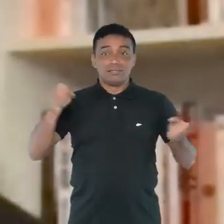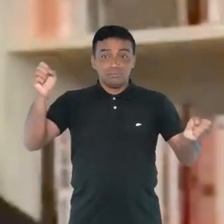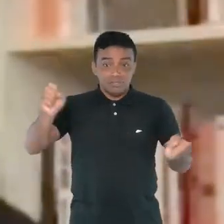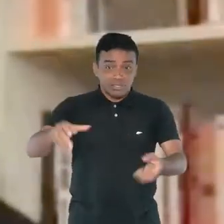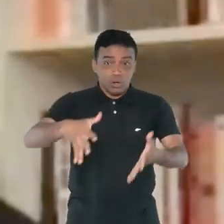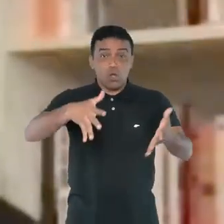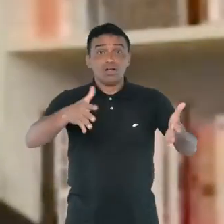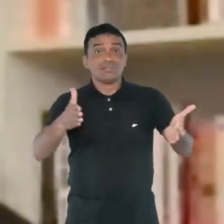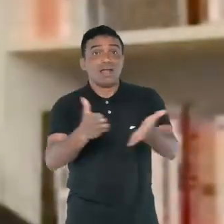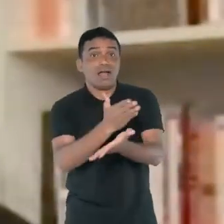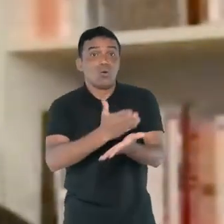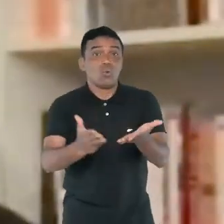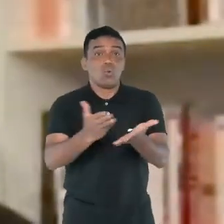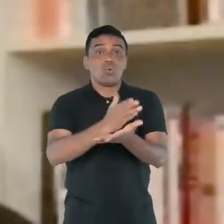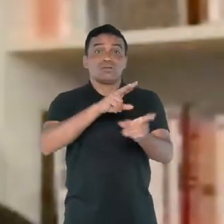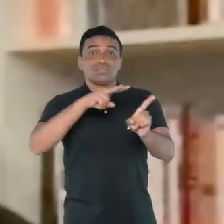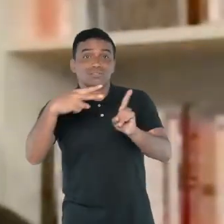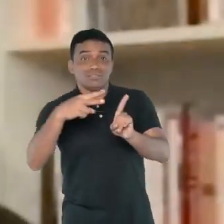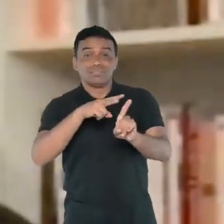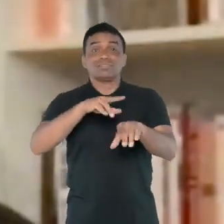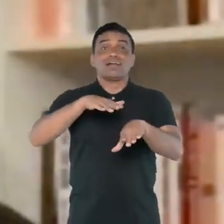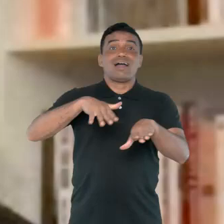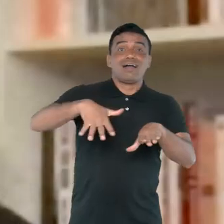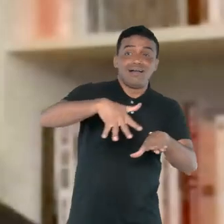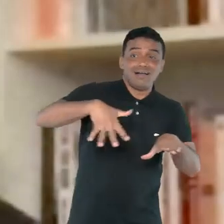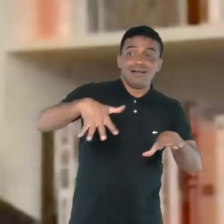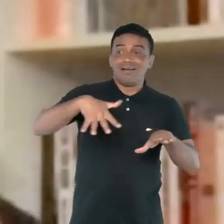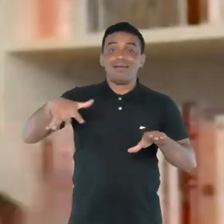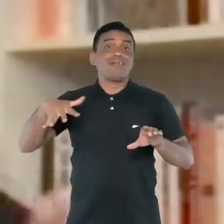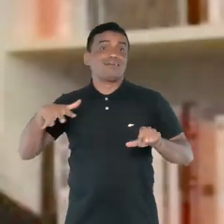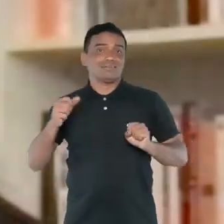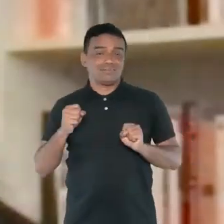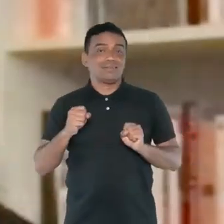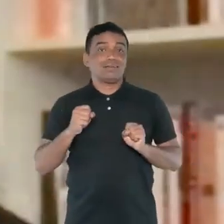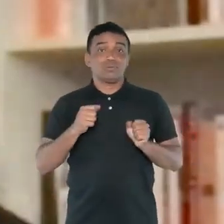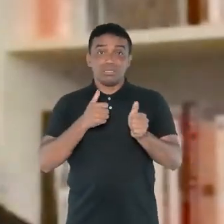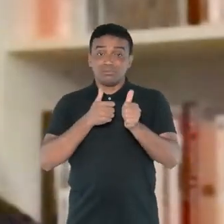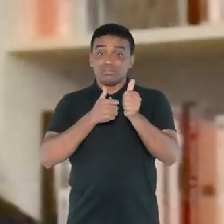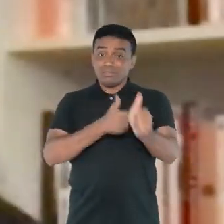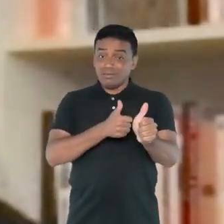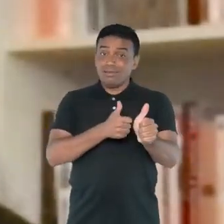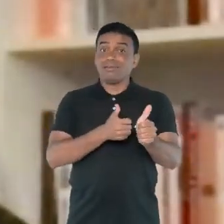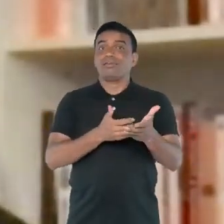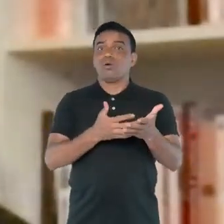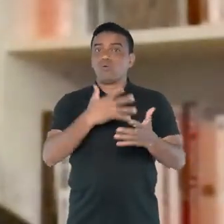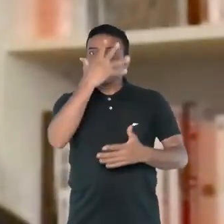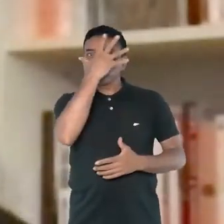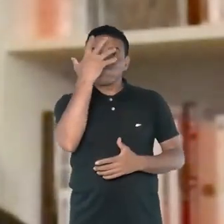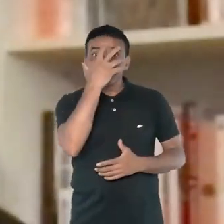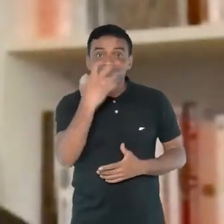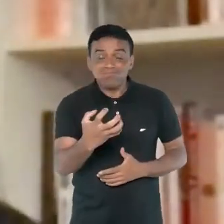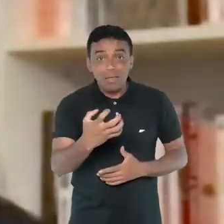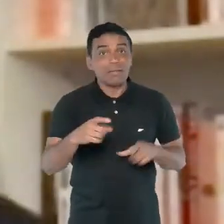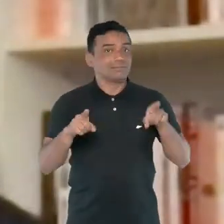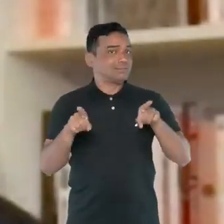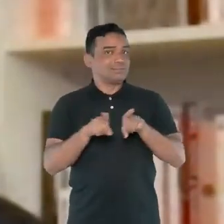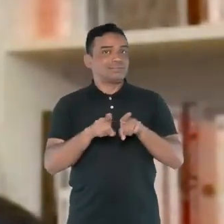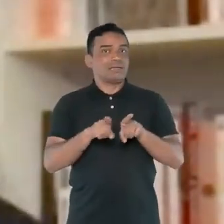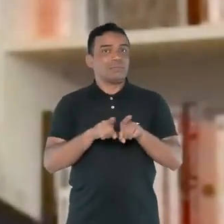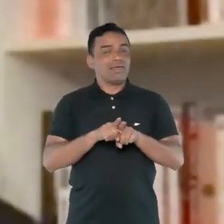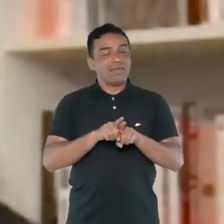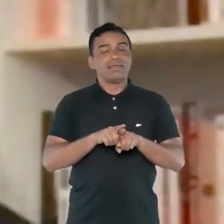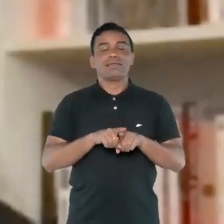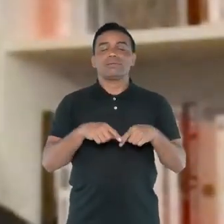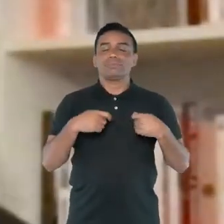em alguns aspectos. Nós podemos persegui-la, podemos nos sentir atraídos por ela, mas também ainda